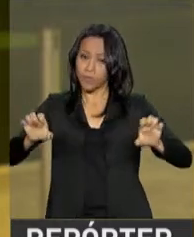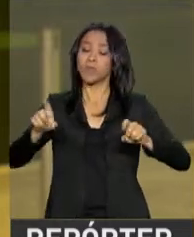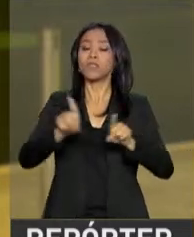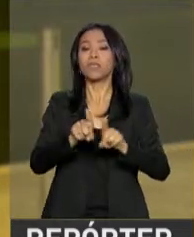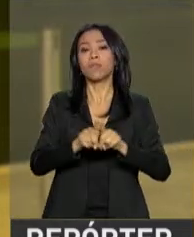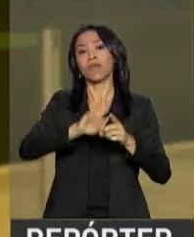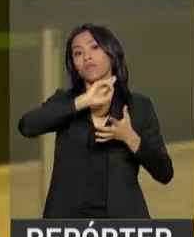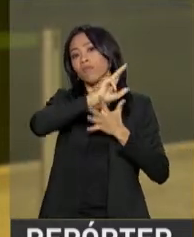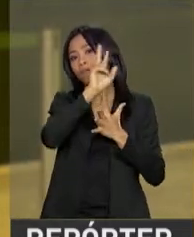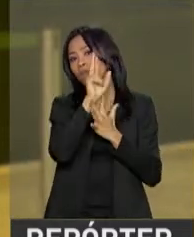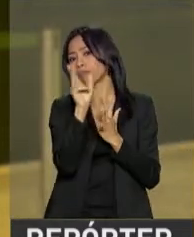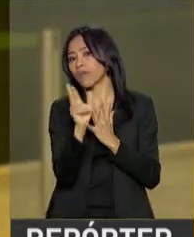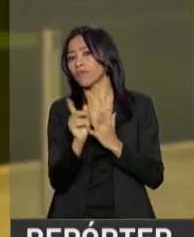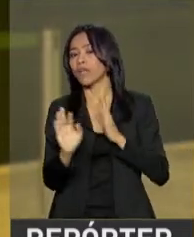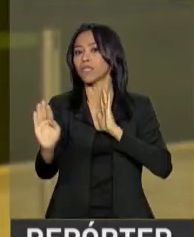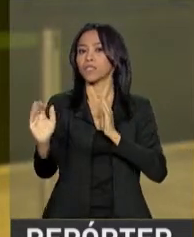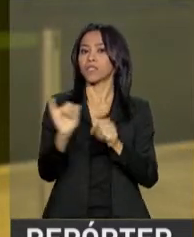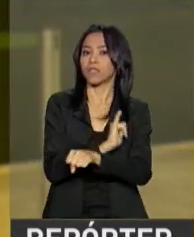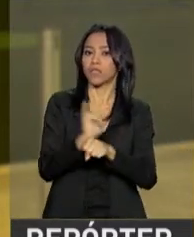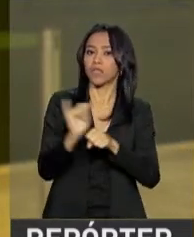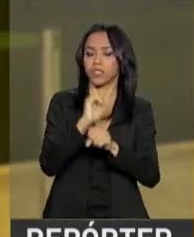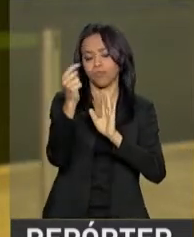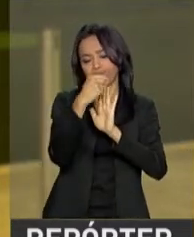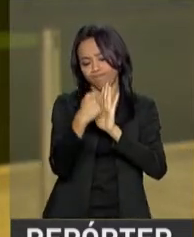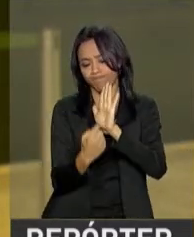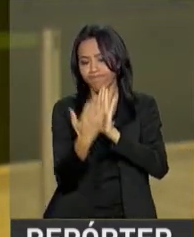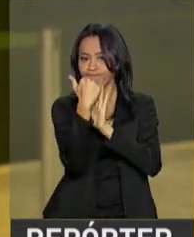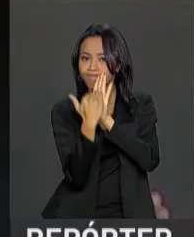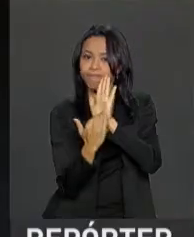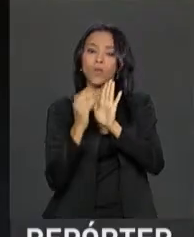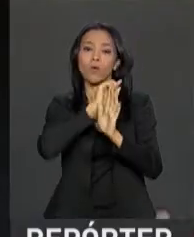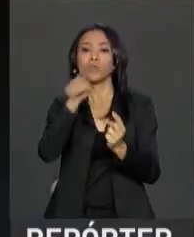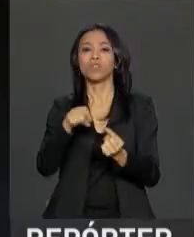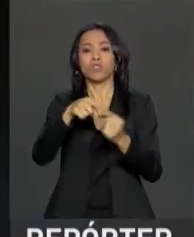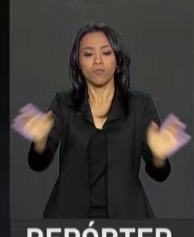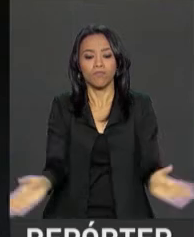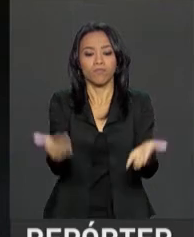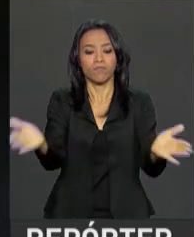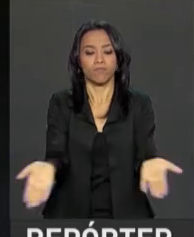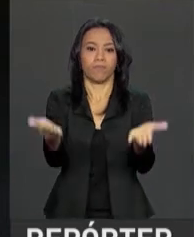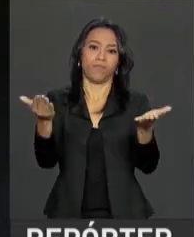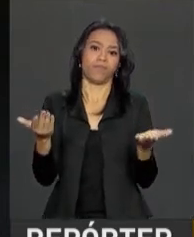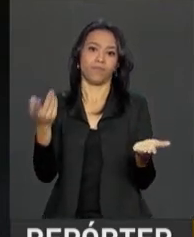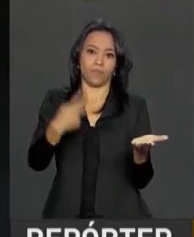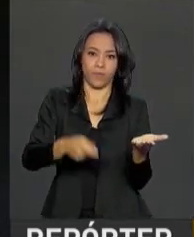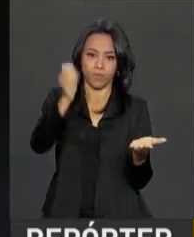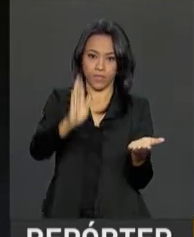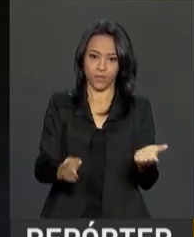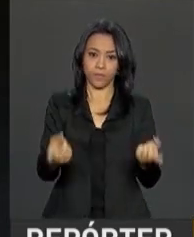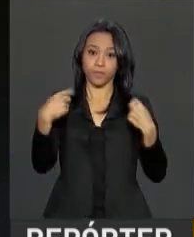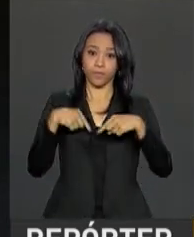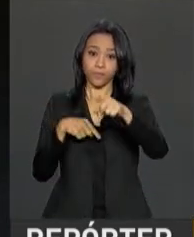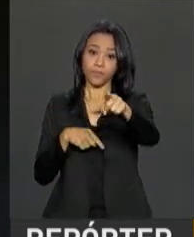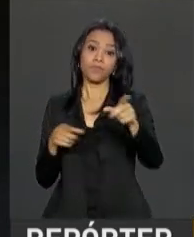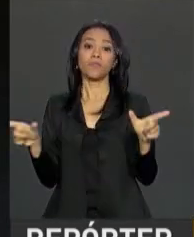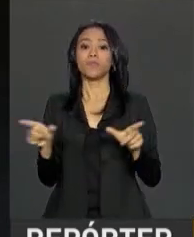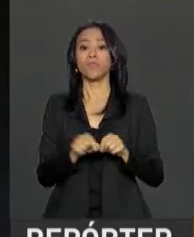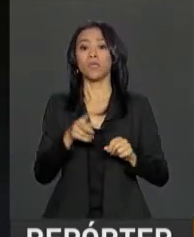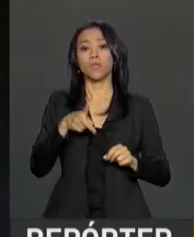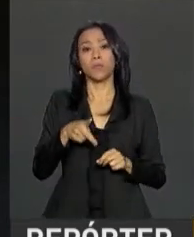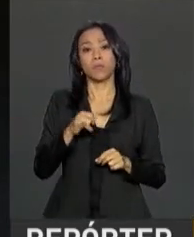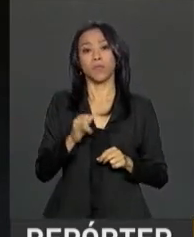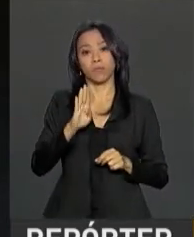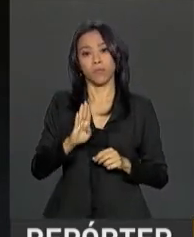para estimular a produtividade eo investimento o principal determinante para o crescimento do pib per capita ao longo dos próximos anos